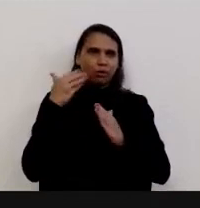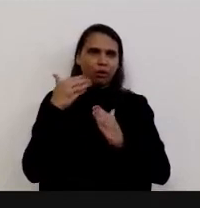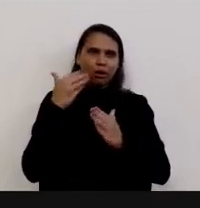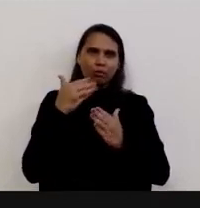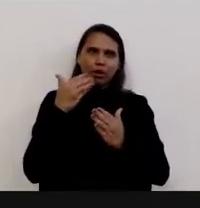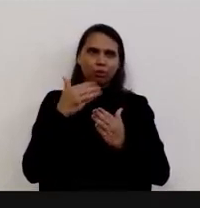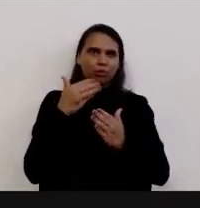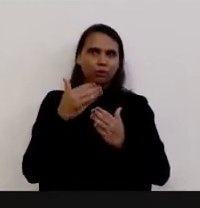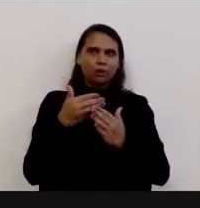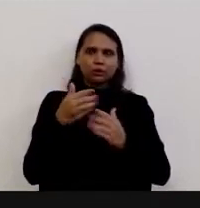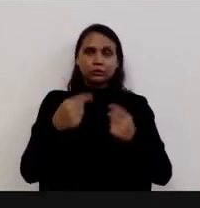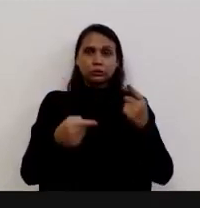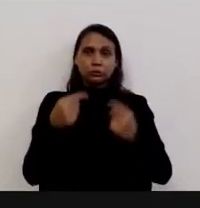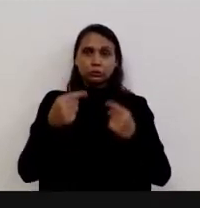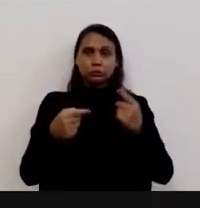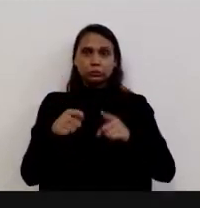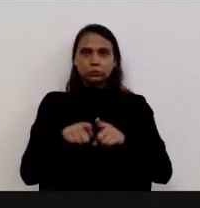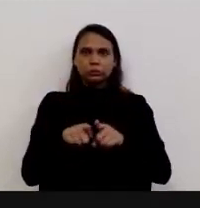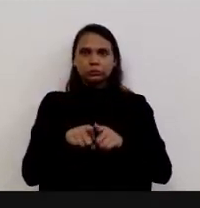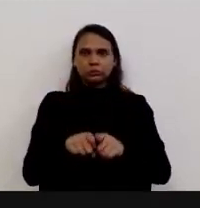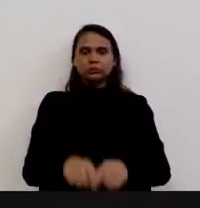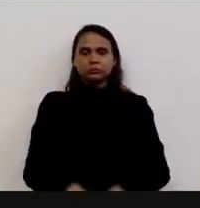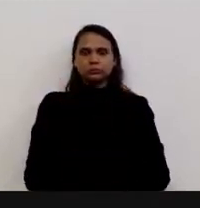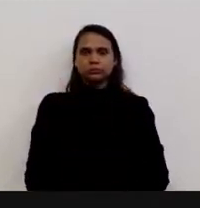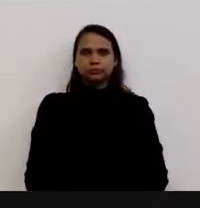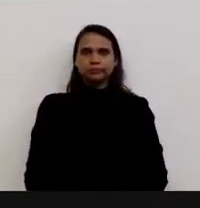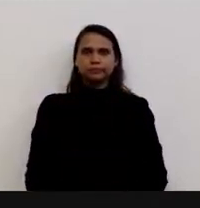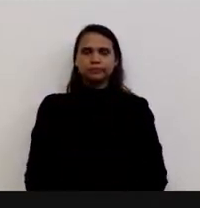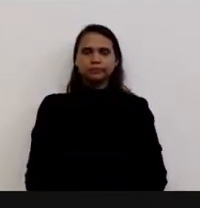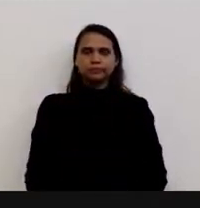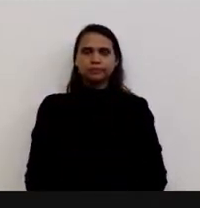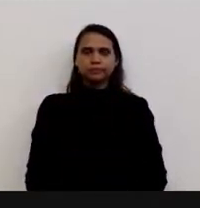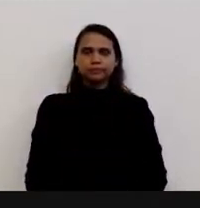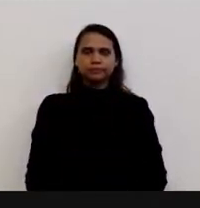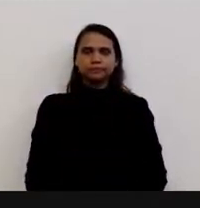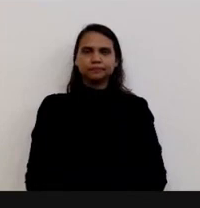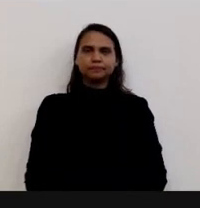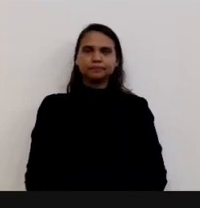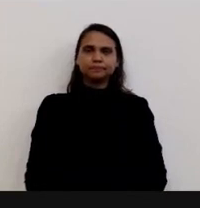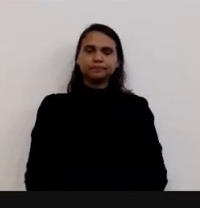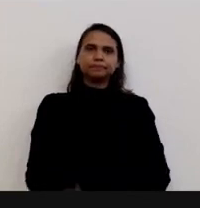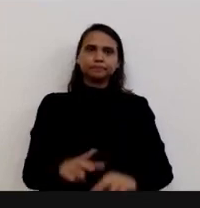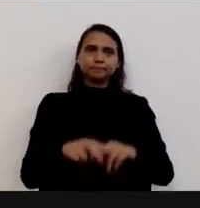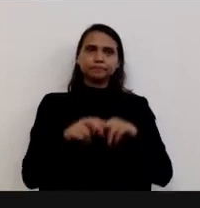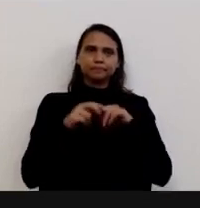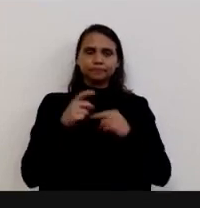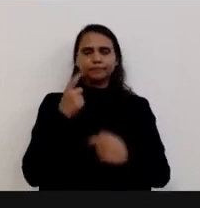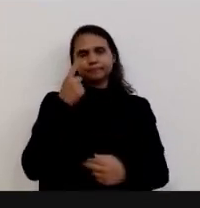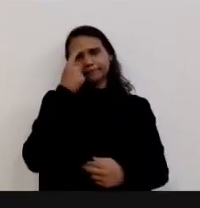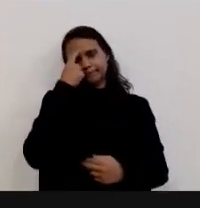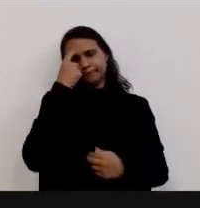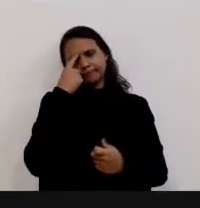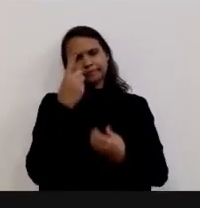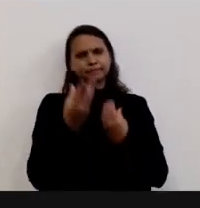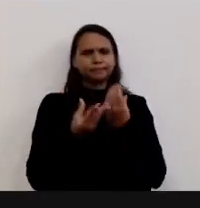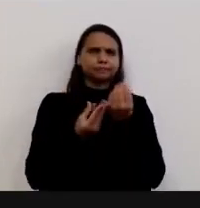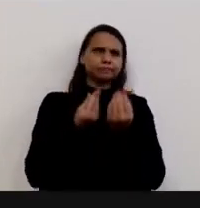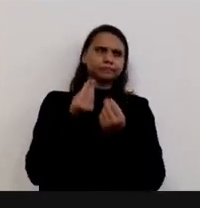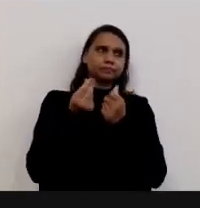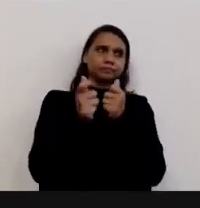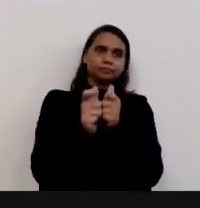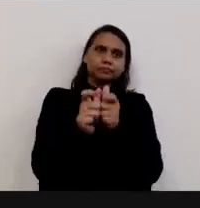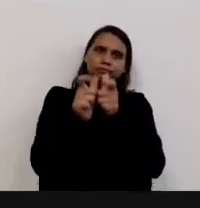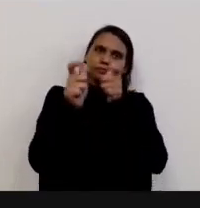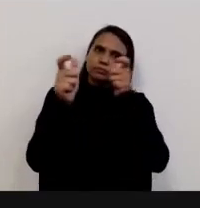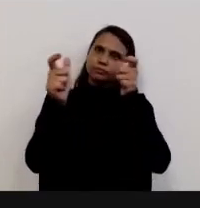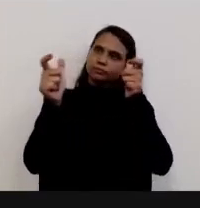debates, né? O tempo desses discursos e debates. Então, a partir disso, a gente pensou, né, como é que a gente consegue aumentar essa quantidade de